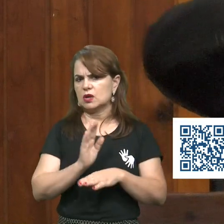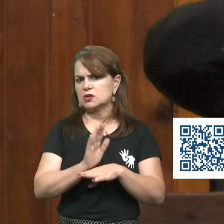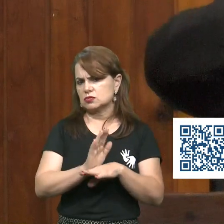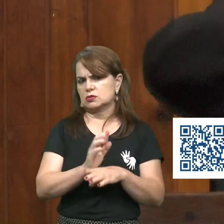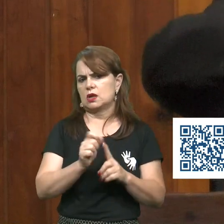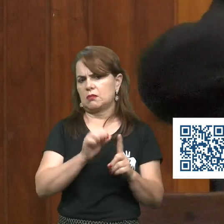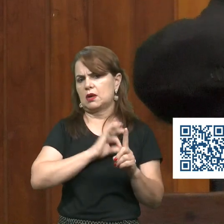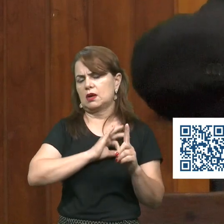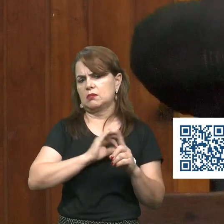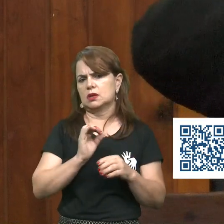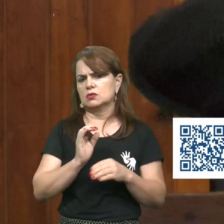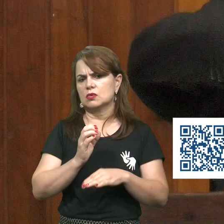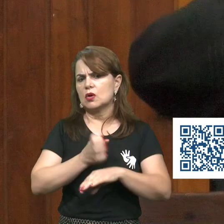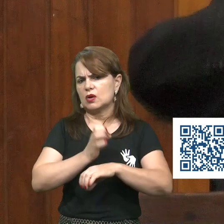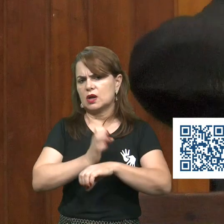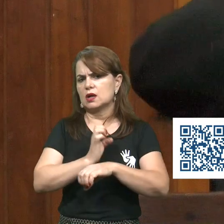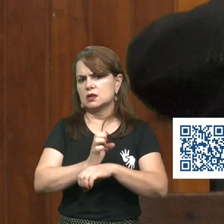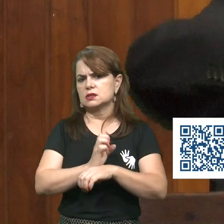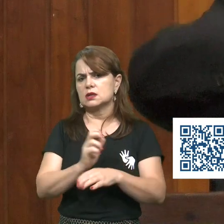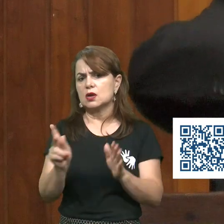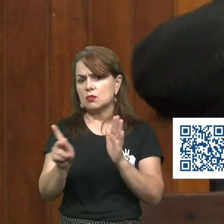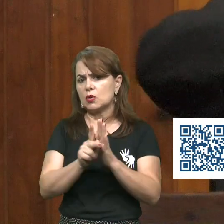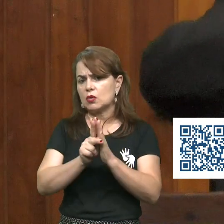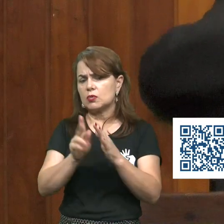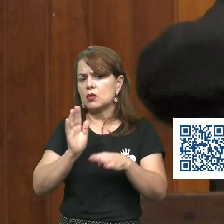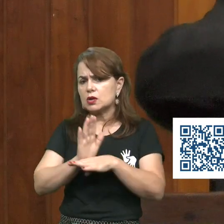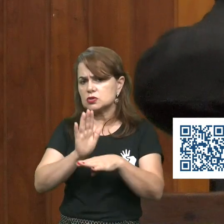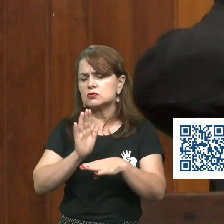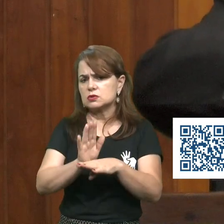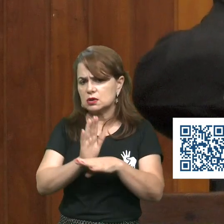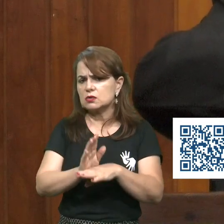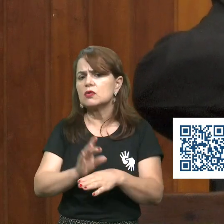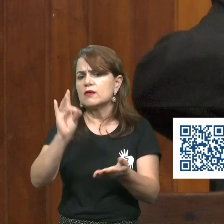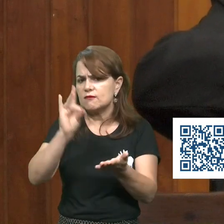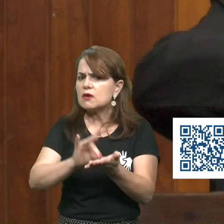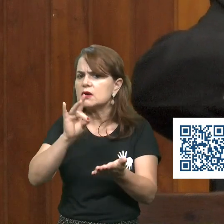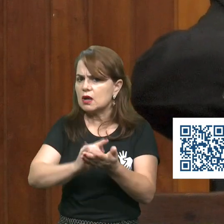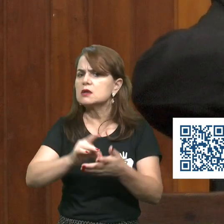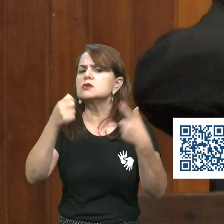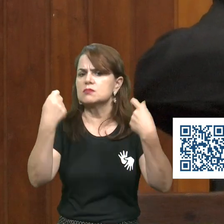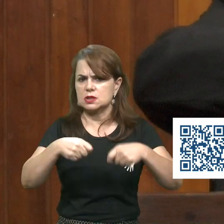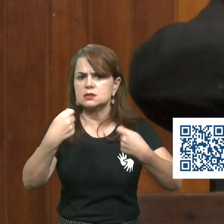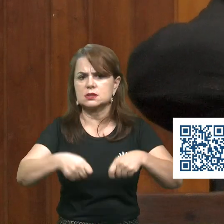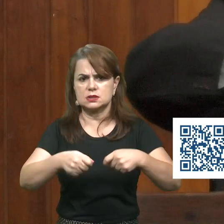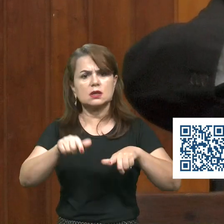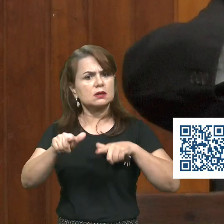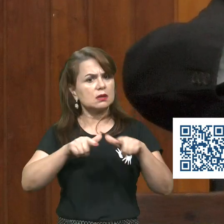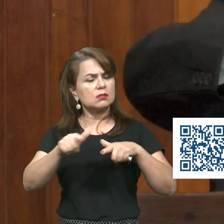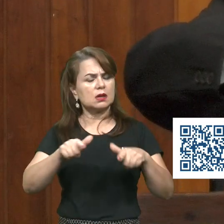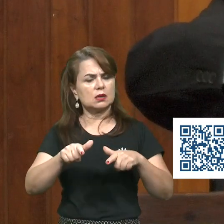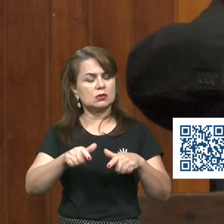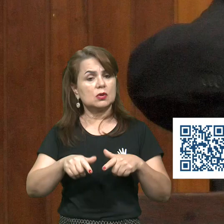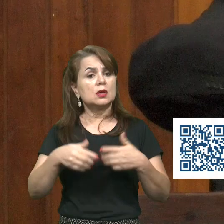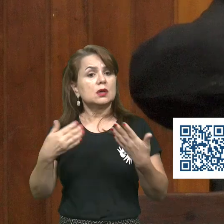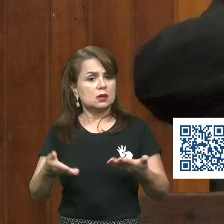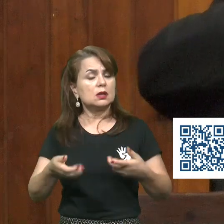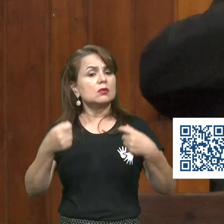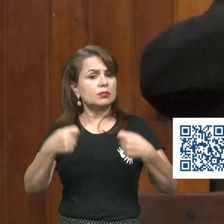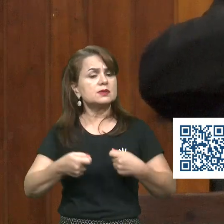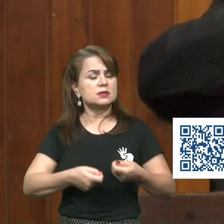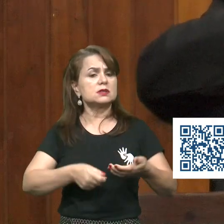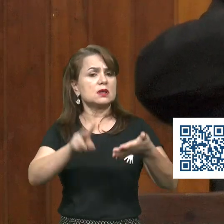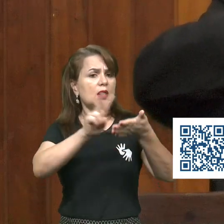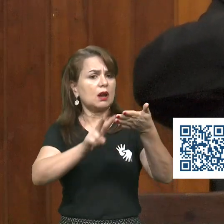são horas extras efetivamente feitas e necessárias, não é? Isso precisa ser revisto.